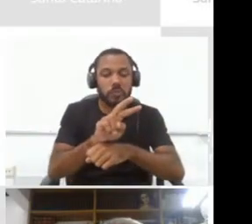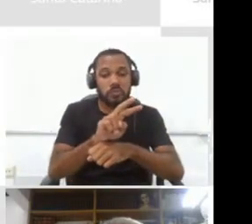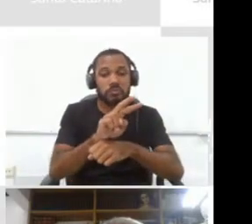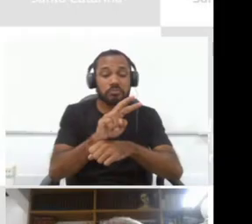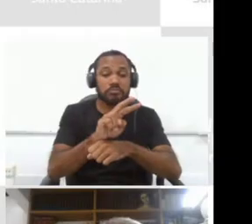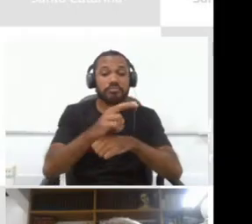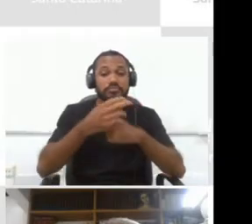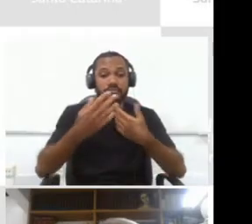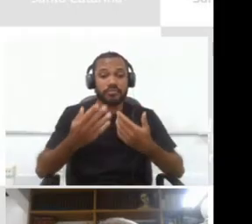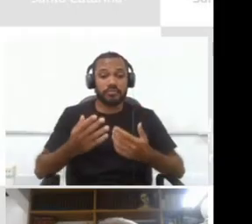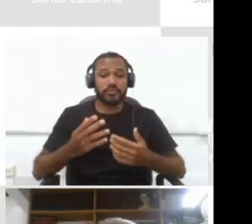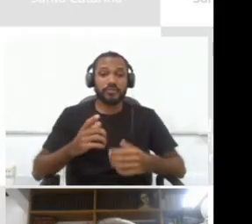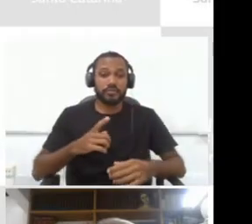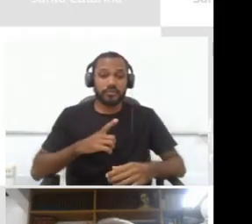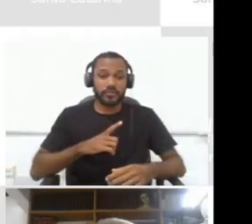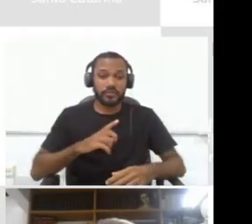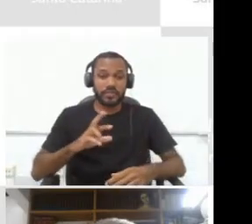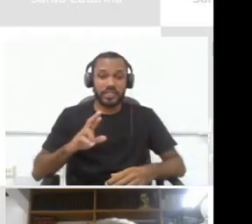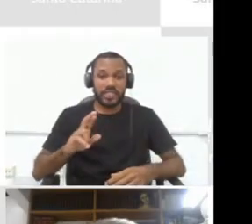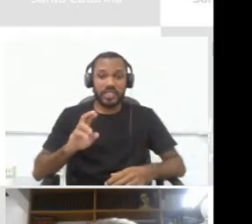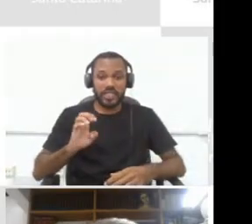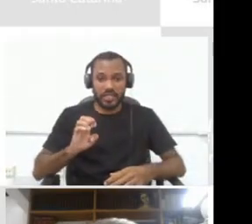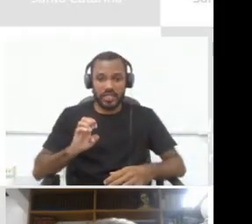é RE são